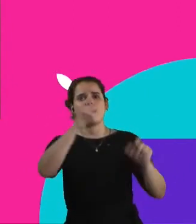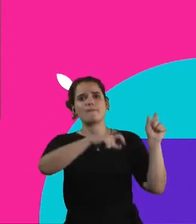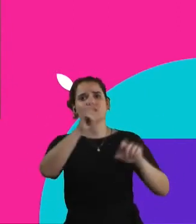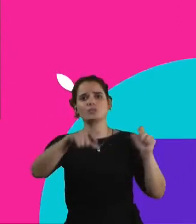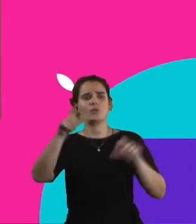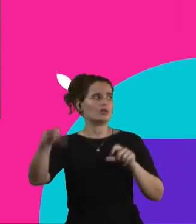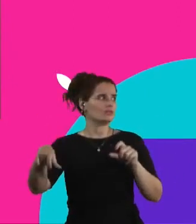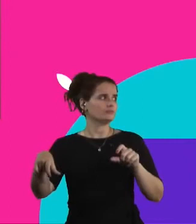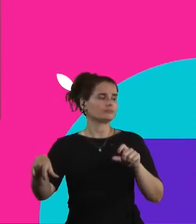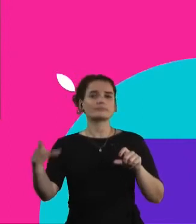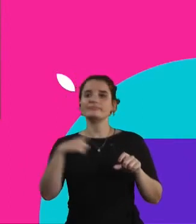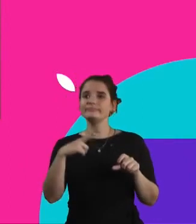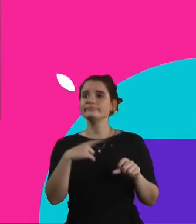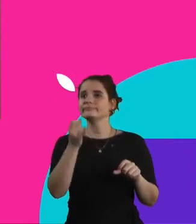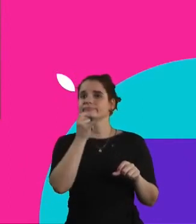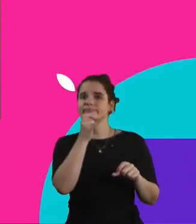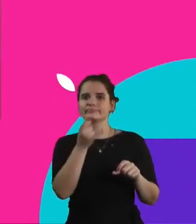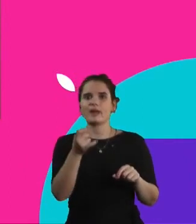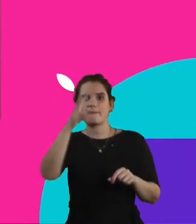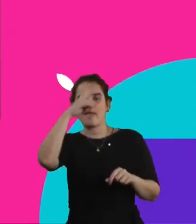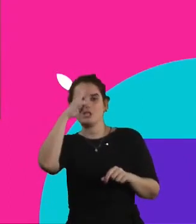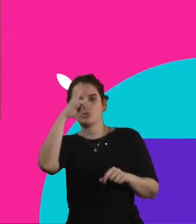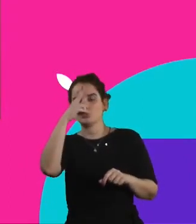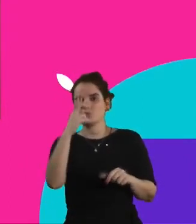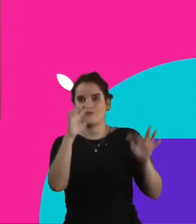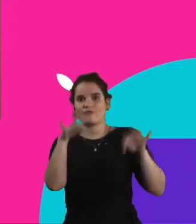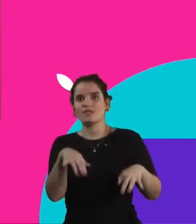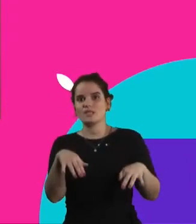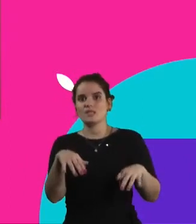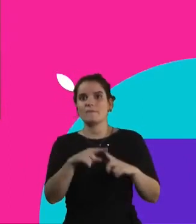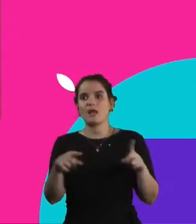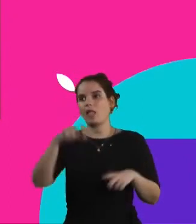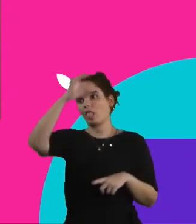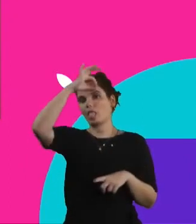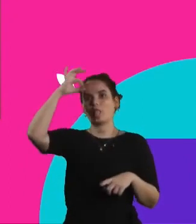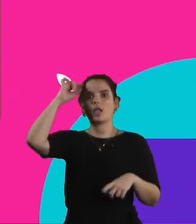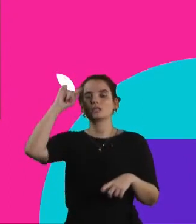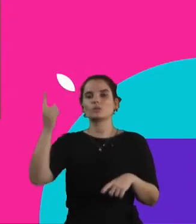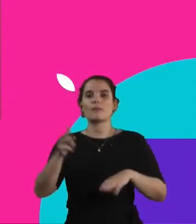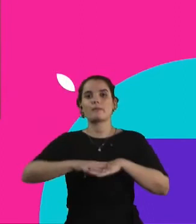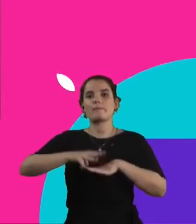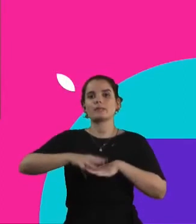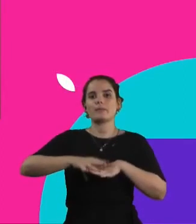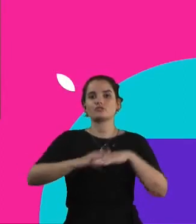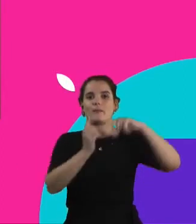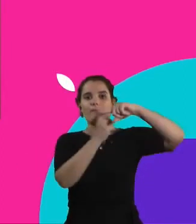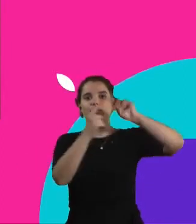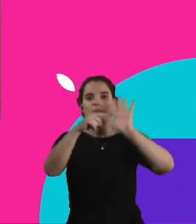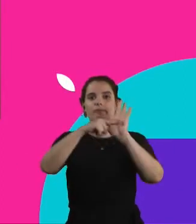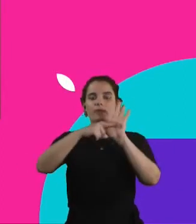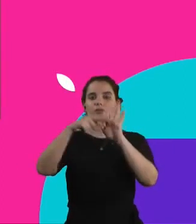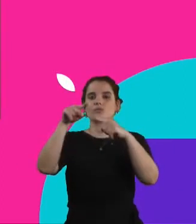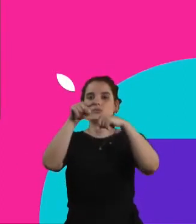pessoas, finalizam o ensino médio, né, sem saber fazer as quatro operações